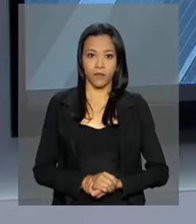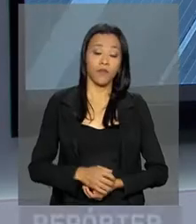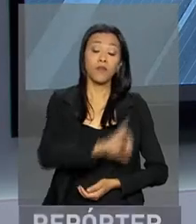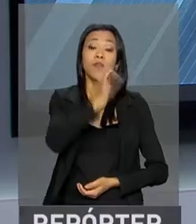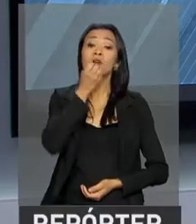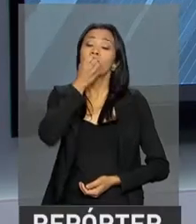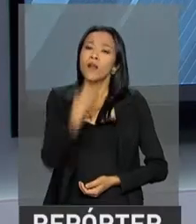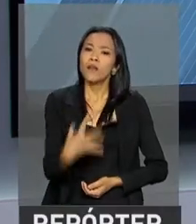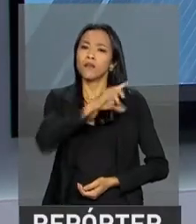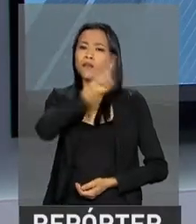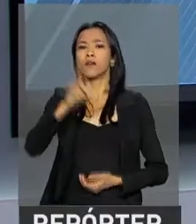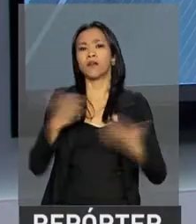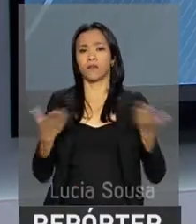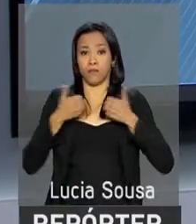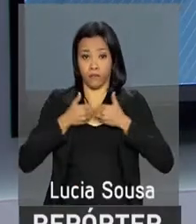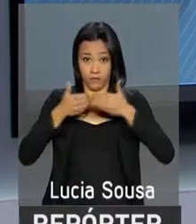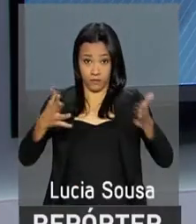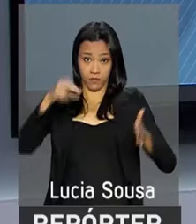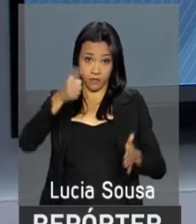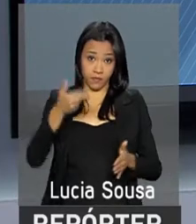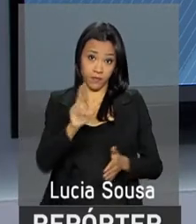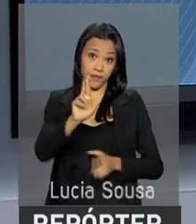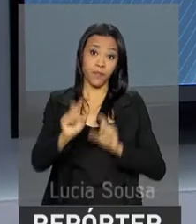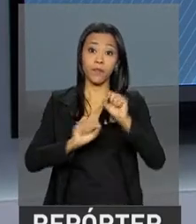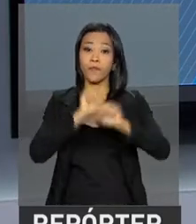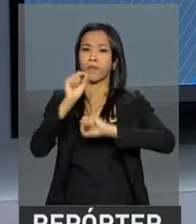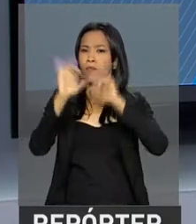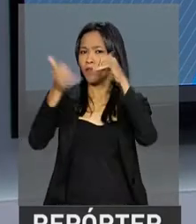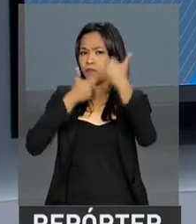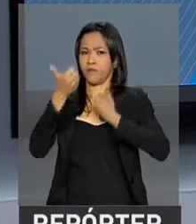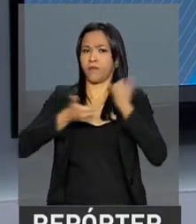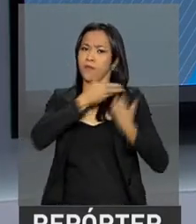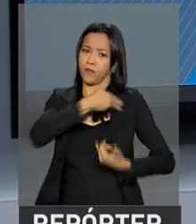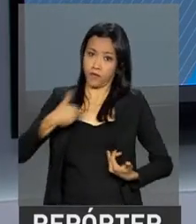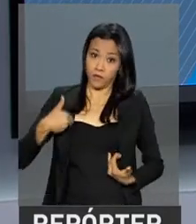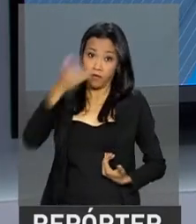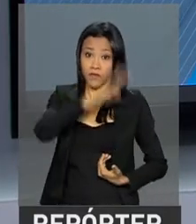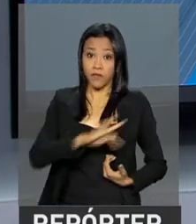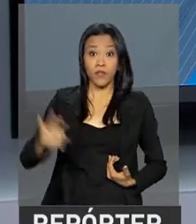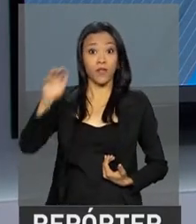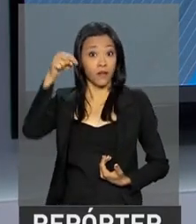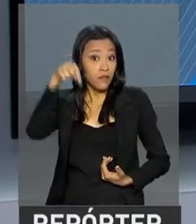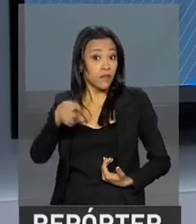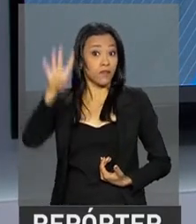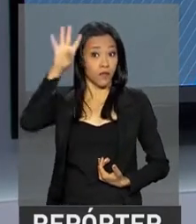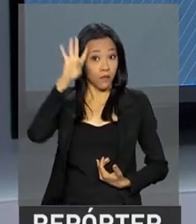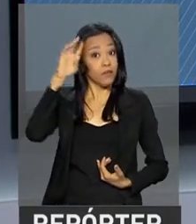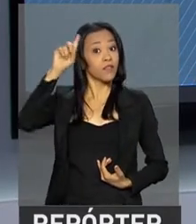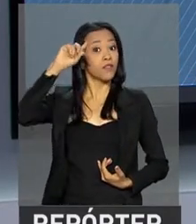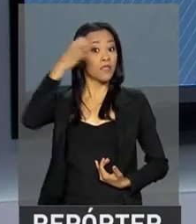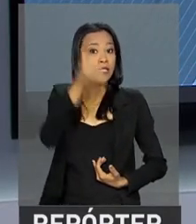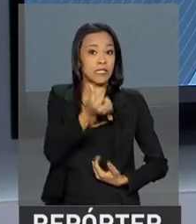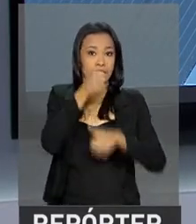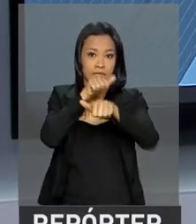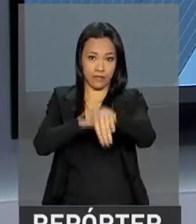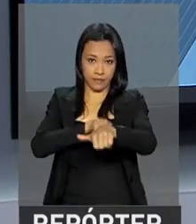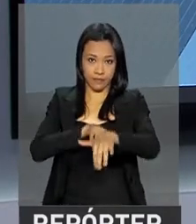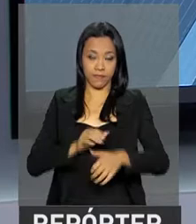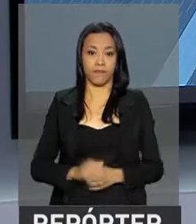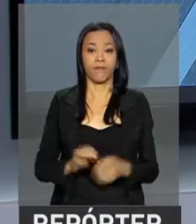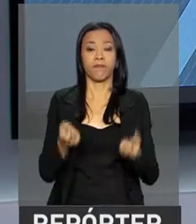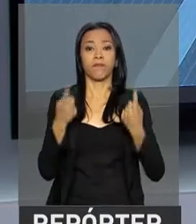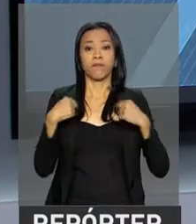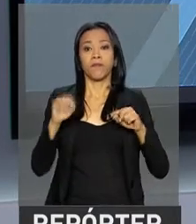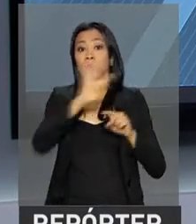Olá, bom dia. Começa agora o Repórter NBR com as notícias do governo federal desta quarta-feira, 6 de setembro.